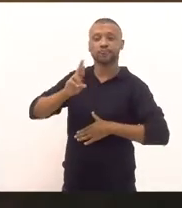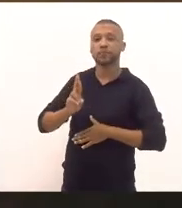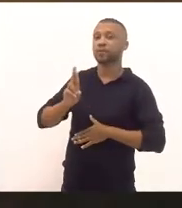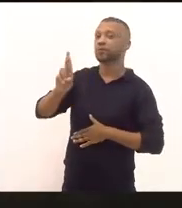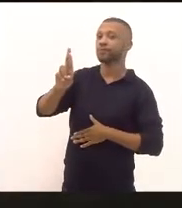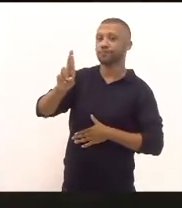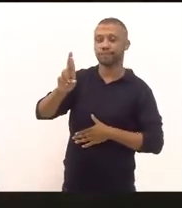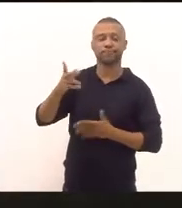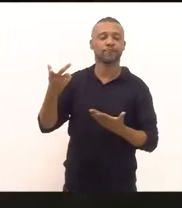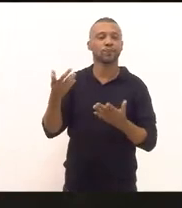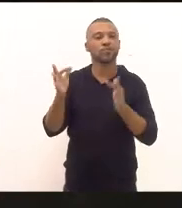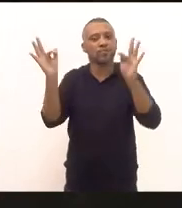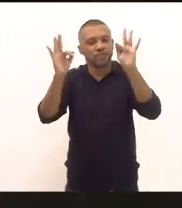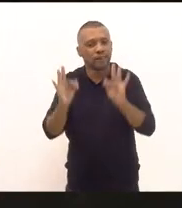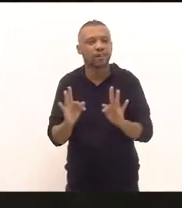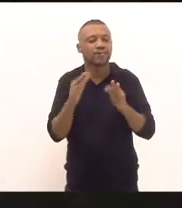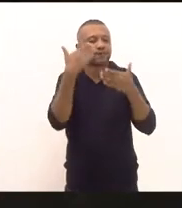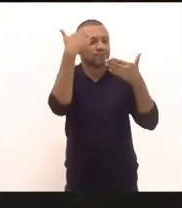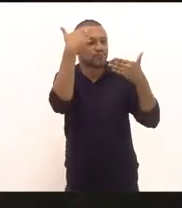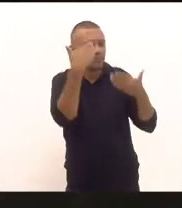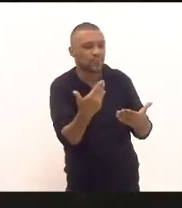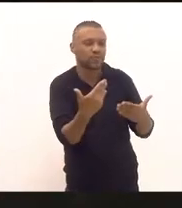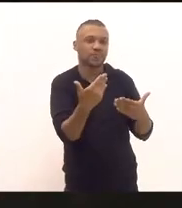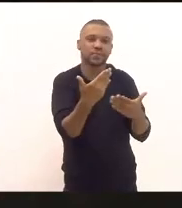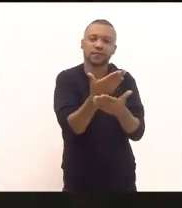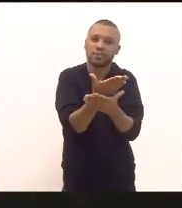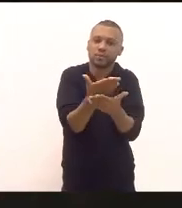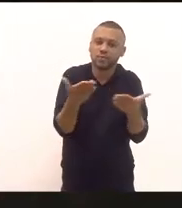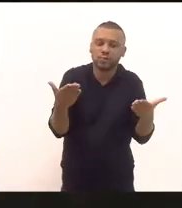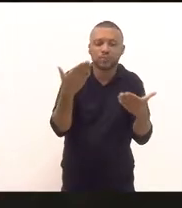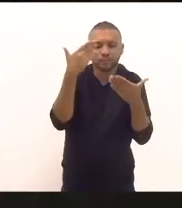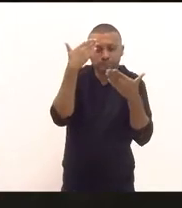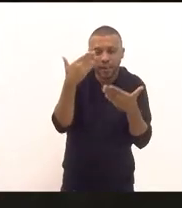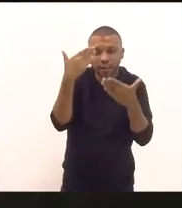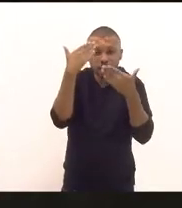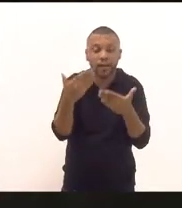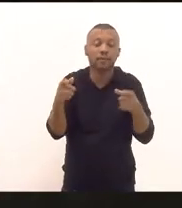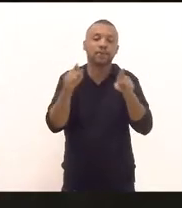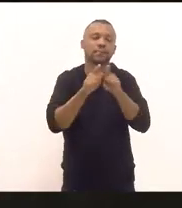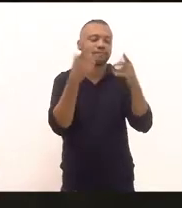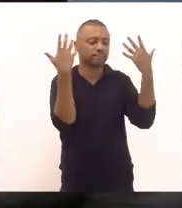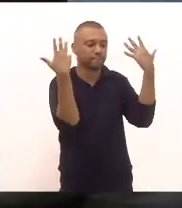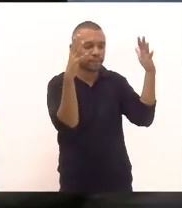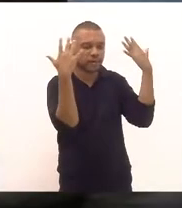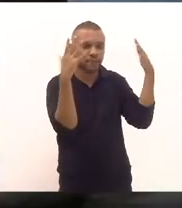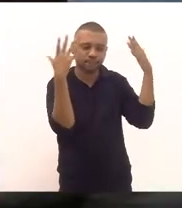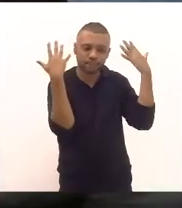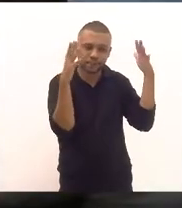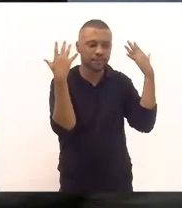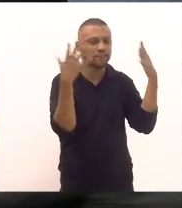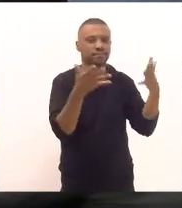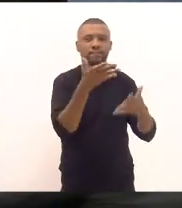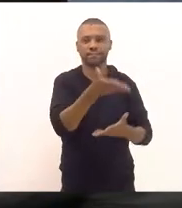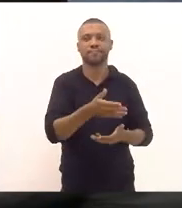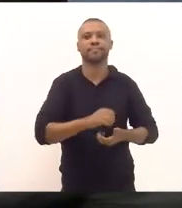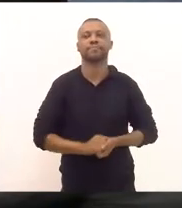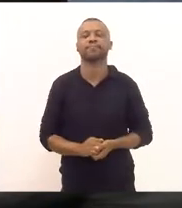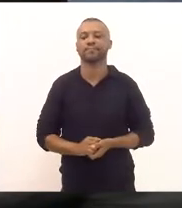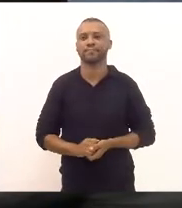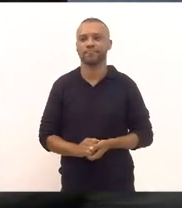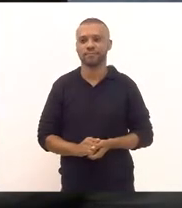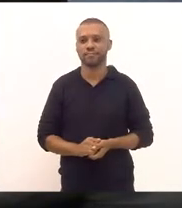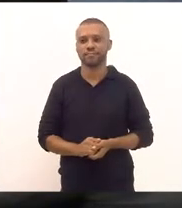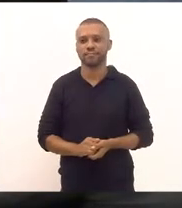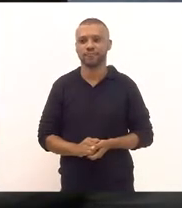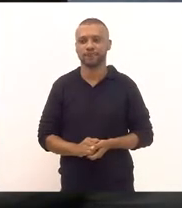muito feliz mesmo muito obrigado Muito obrigada e parabéns meu filho parabéns parabéns parabéns mesmo